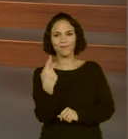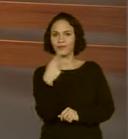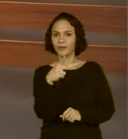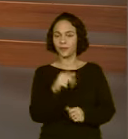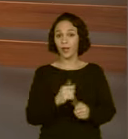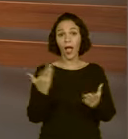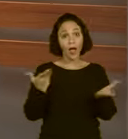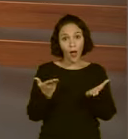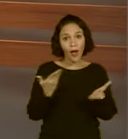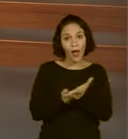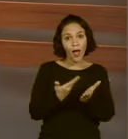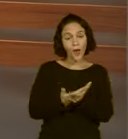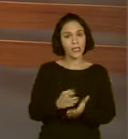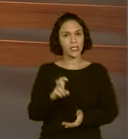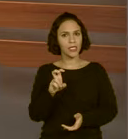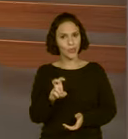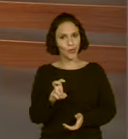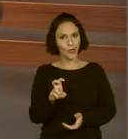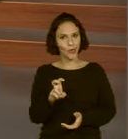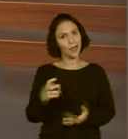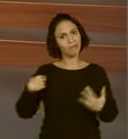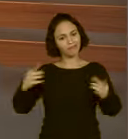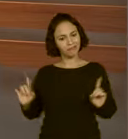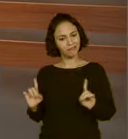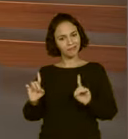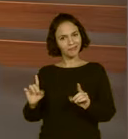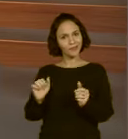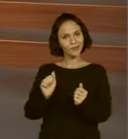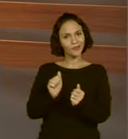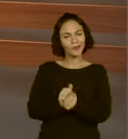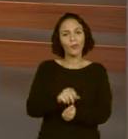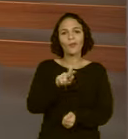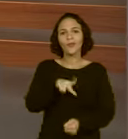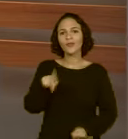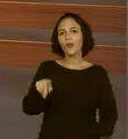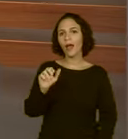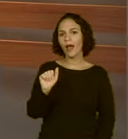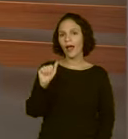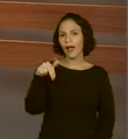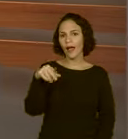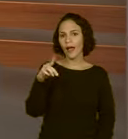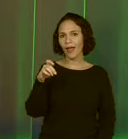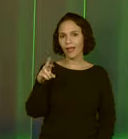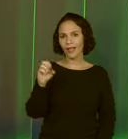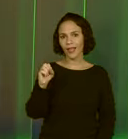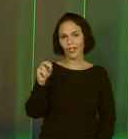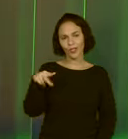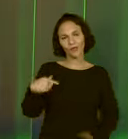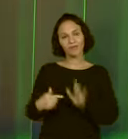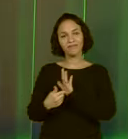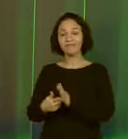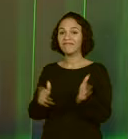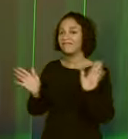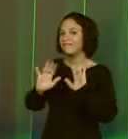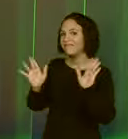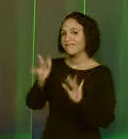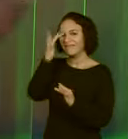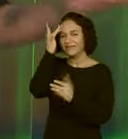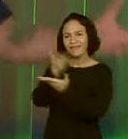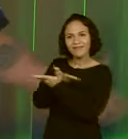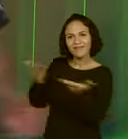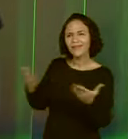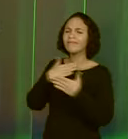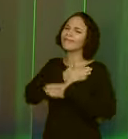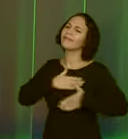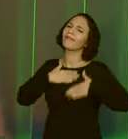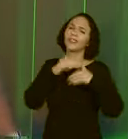aula 5 e está comigo aqui o professor Anderson, que vai se apresentar. Olá pessoal, imenso prazer